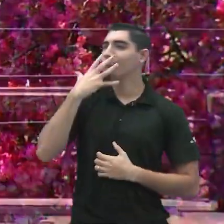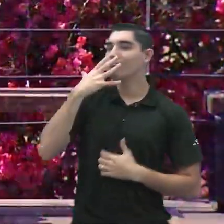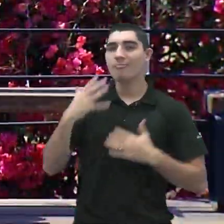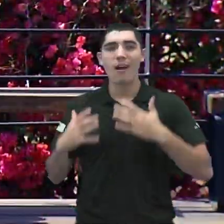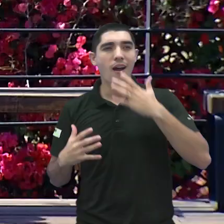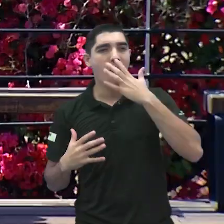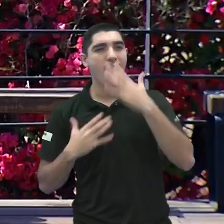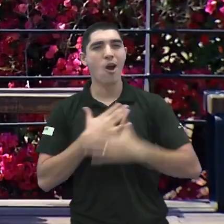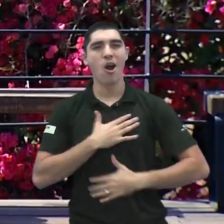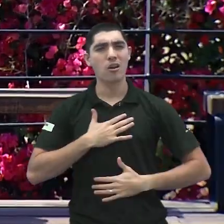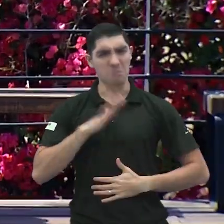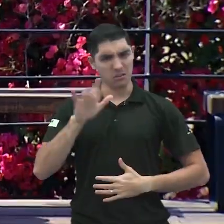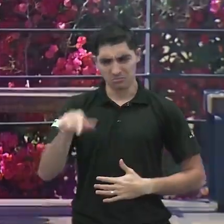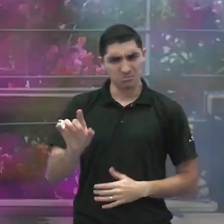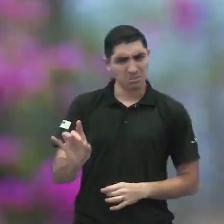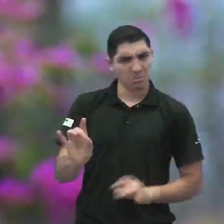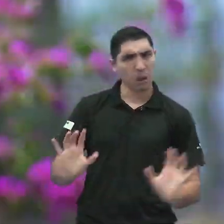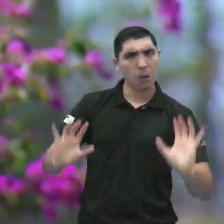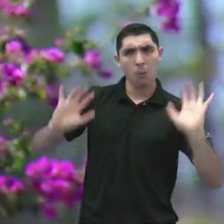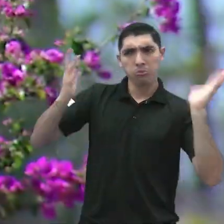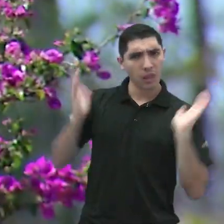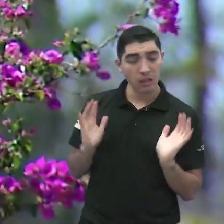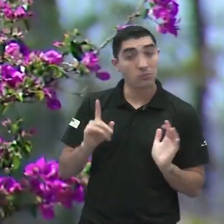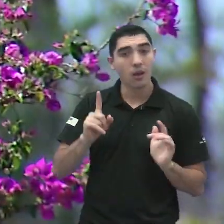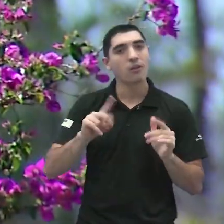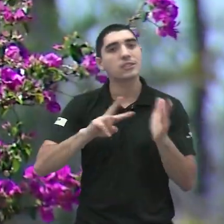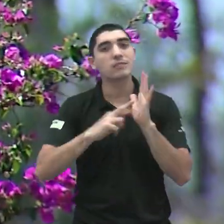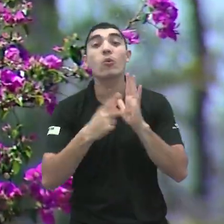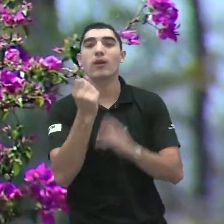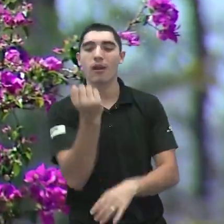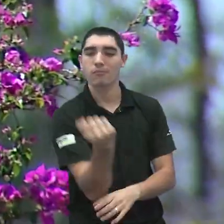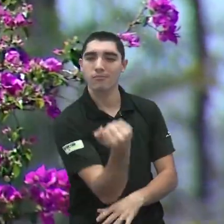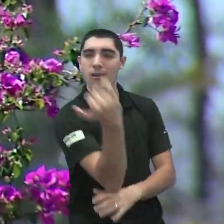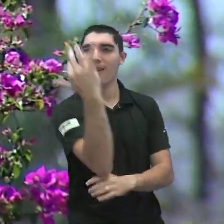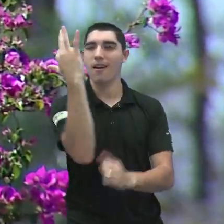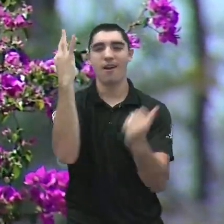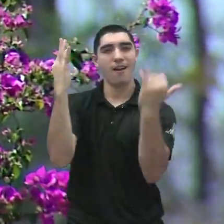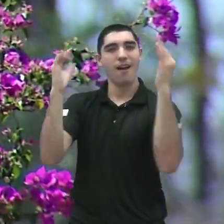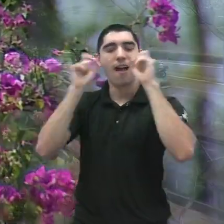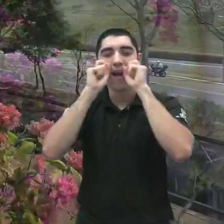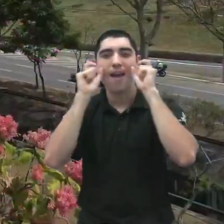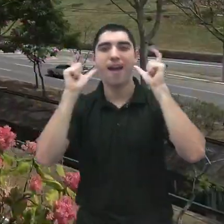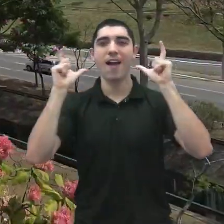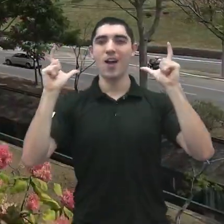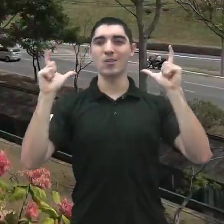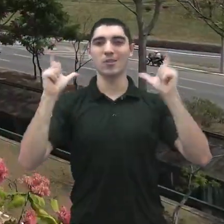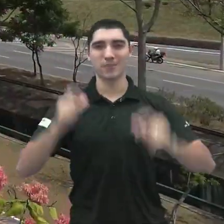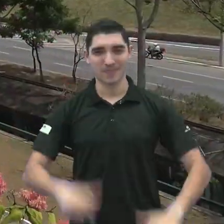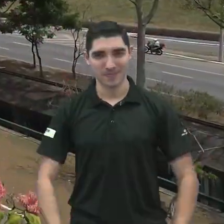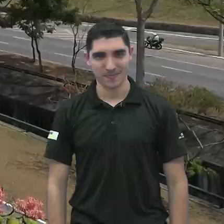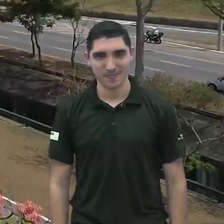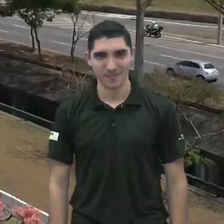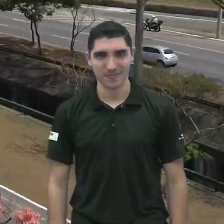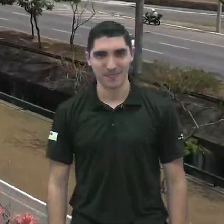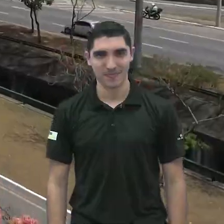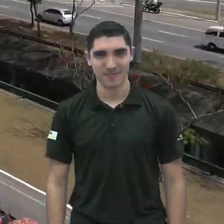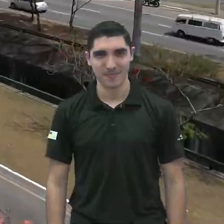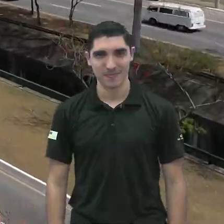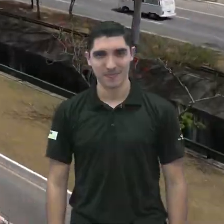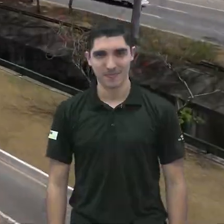cidade e encantando moradores. Mas a florada não acontece por acaso, é sinal de que a natureza está despertando.